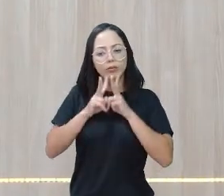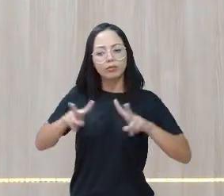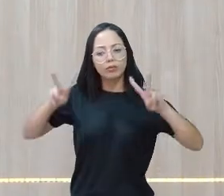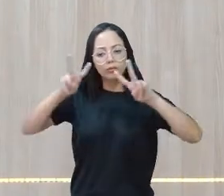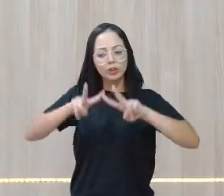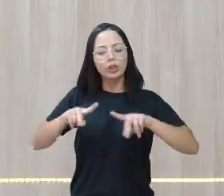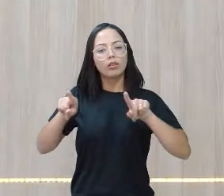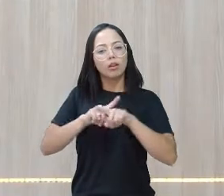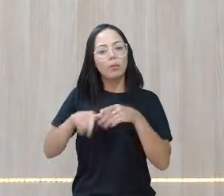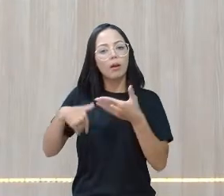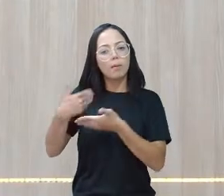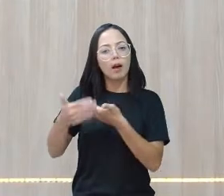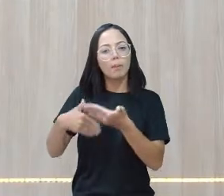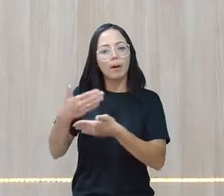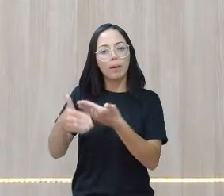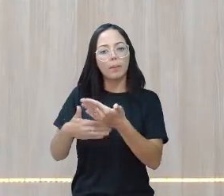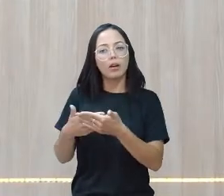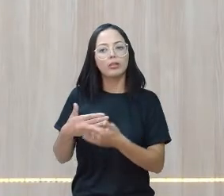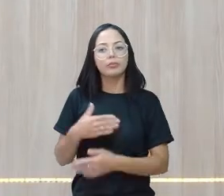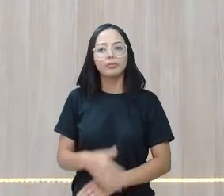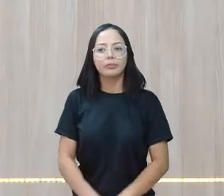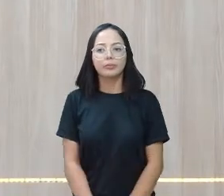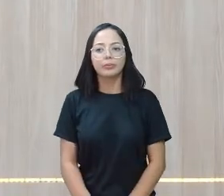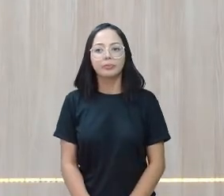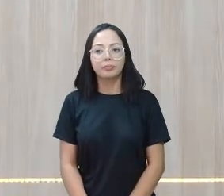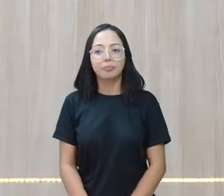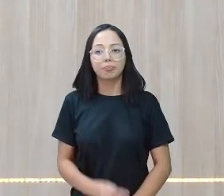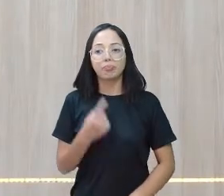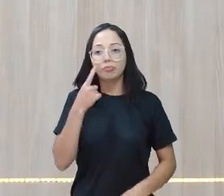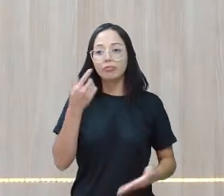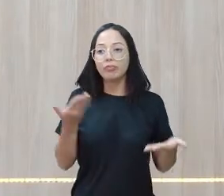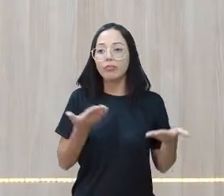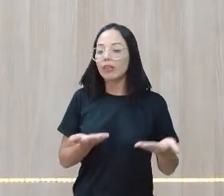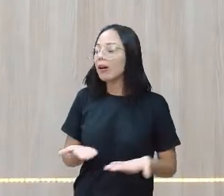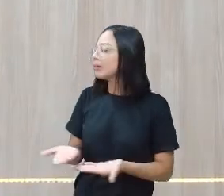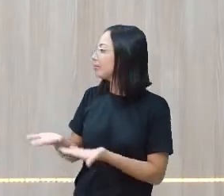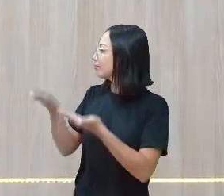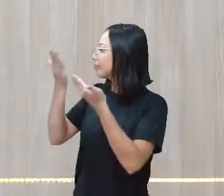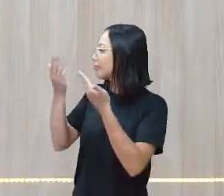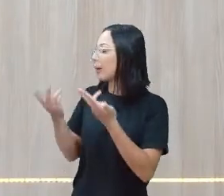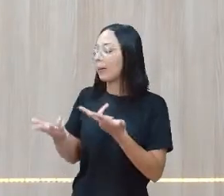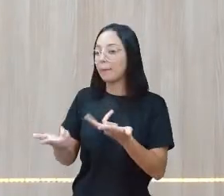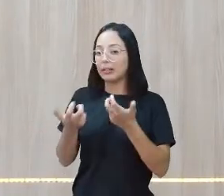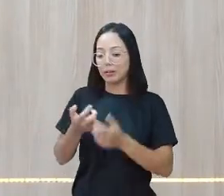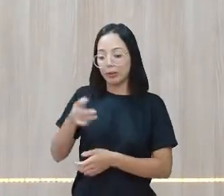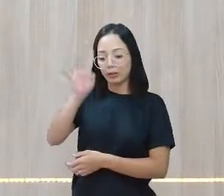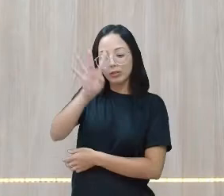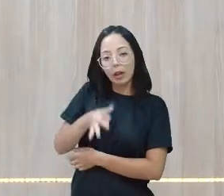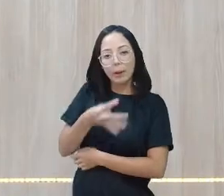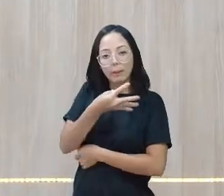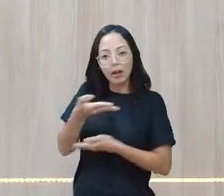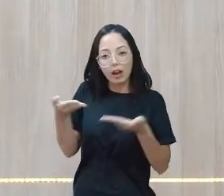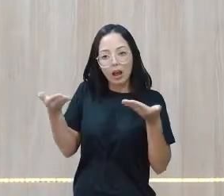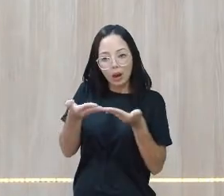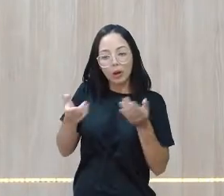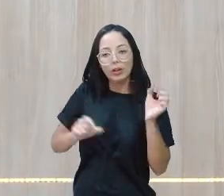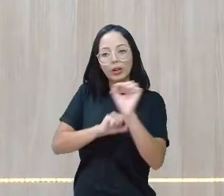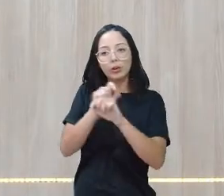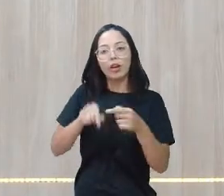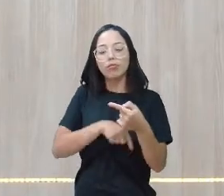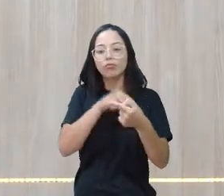sendo passada para outras gerações. Vamos ver um pouquinho. Aí vocês estão vendo a tabelinha que o Korsakov, né,